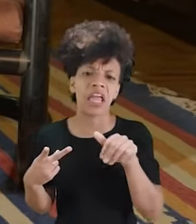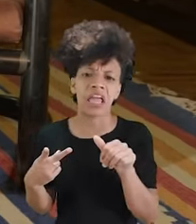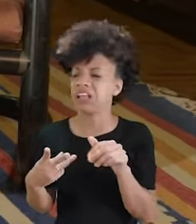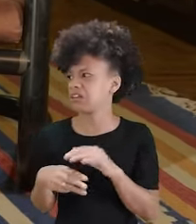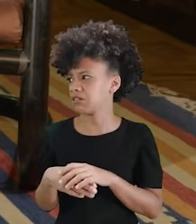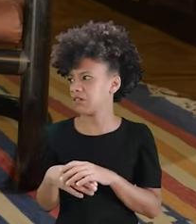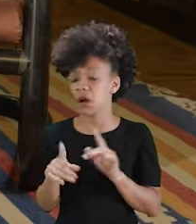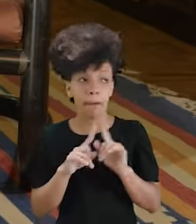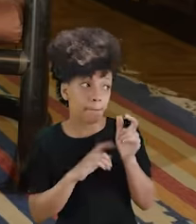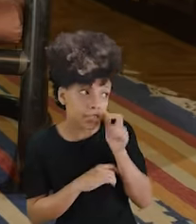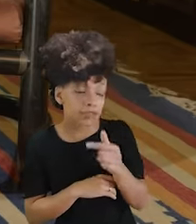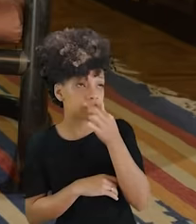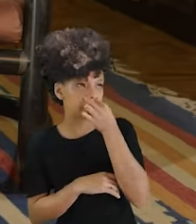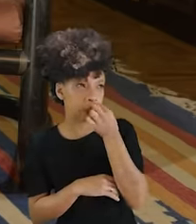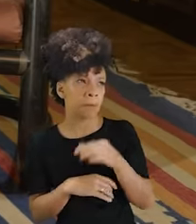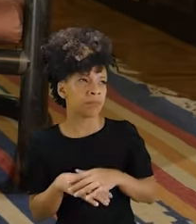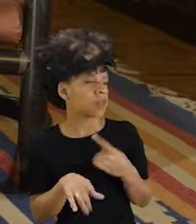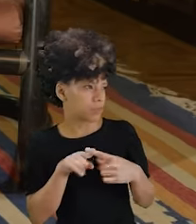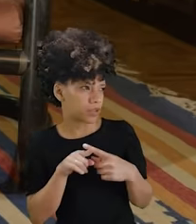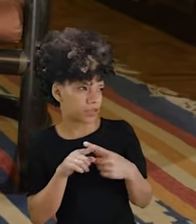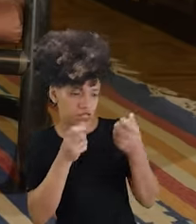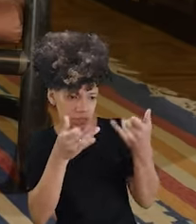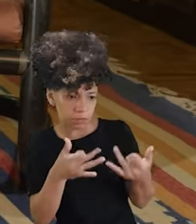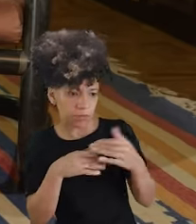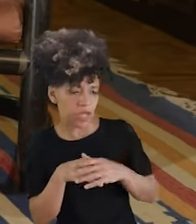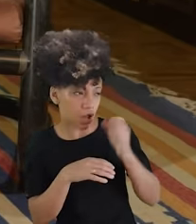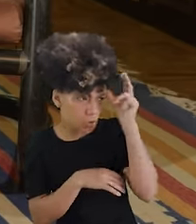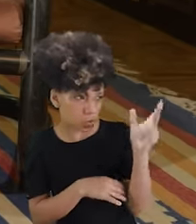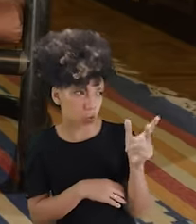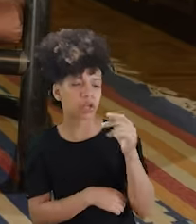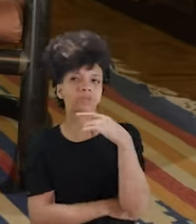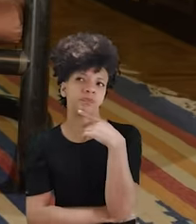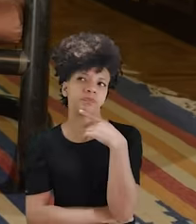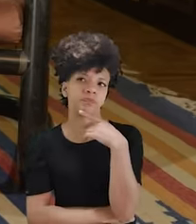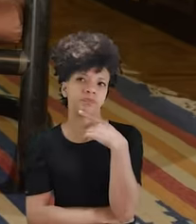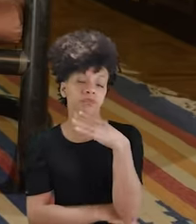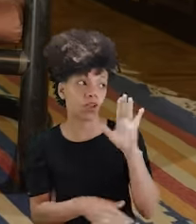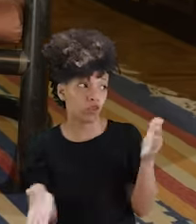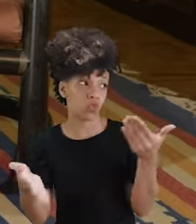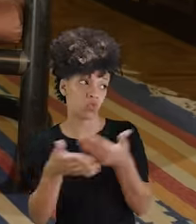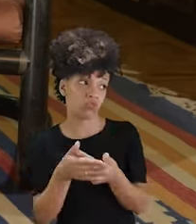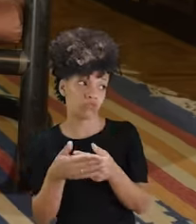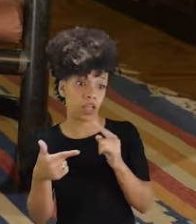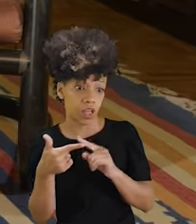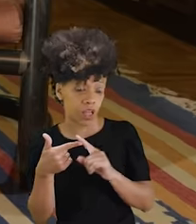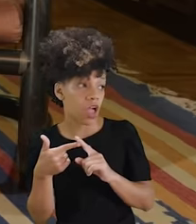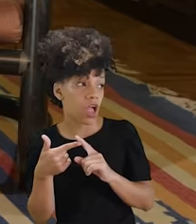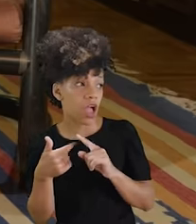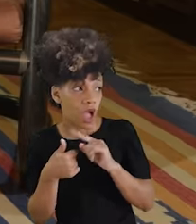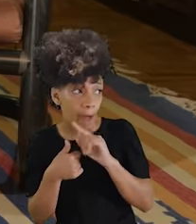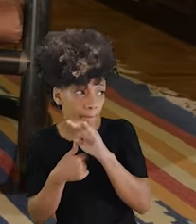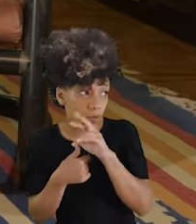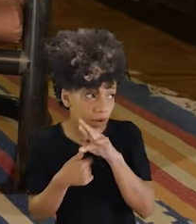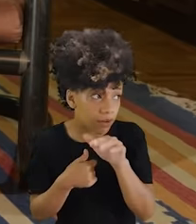é Mas é interessante que você vê a cultura búlgara muito fechada